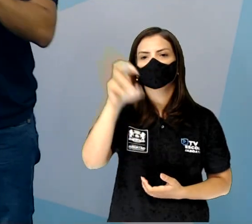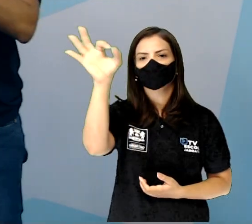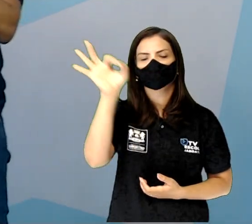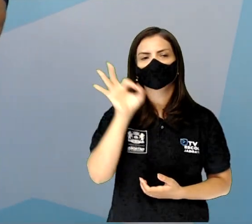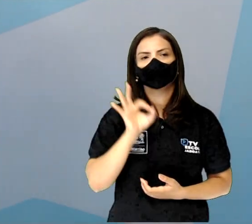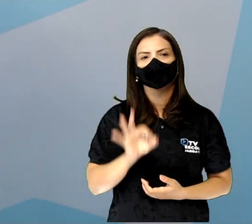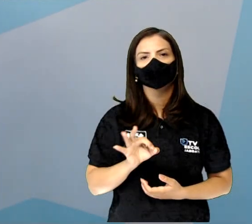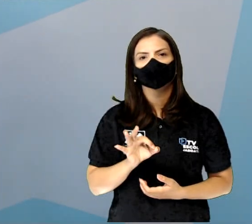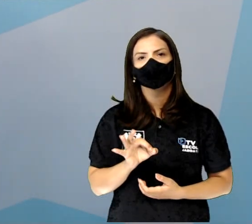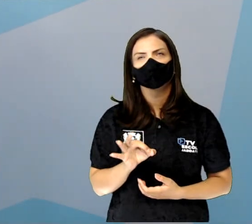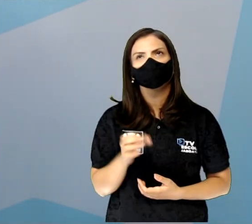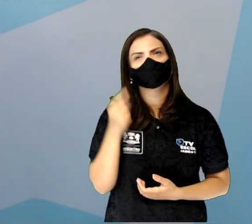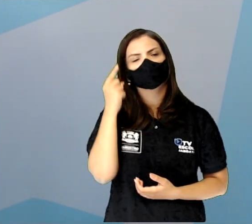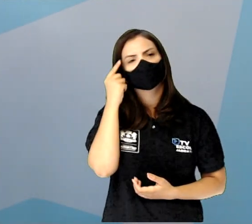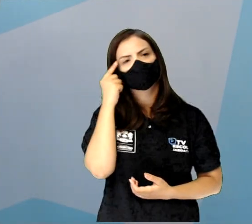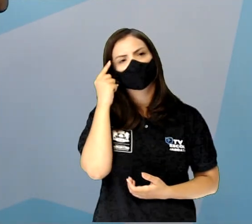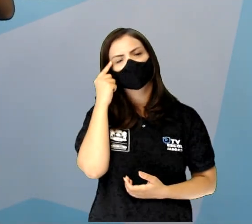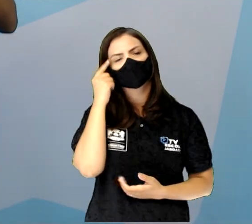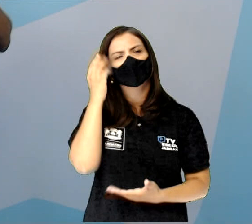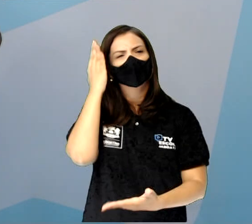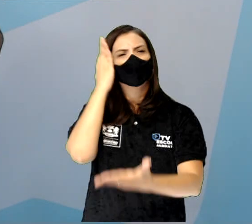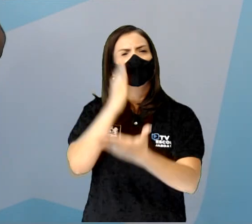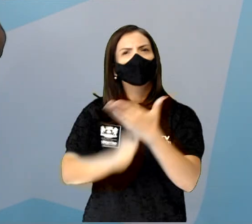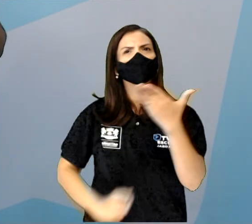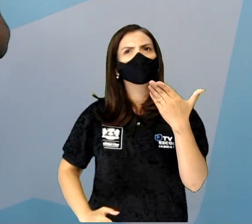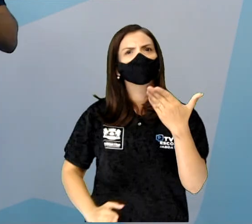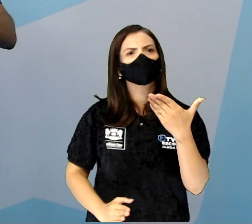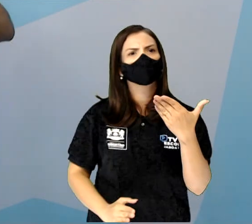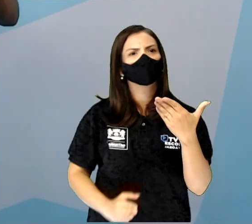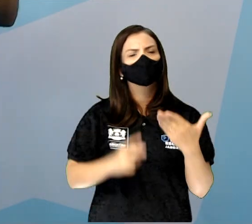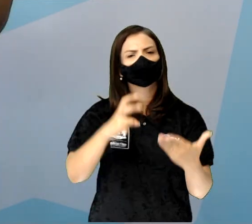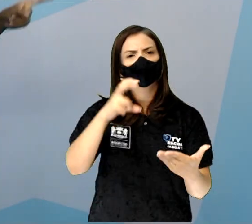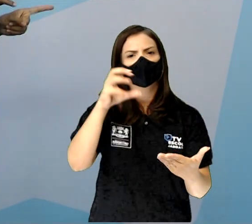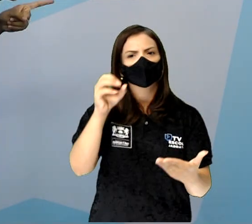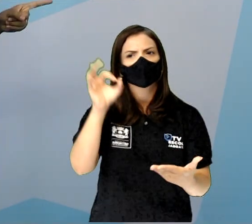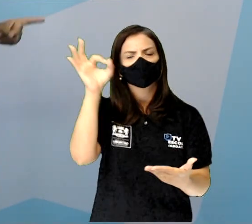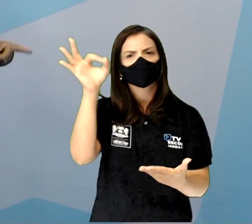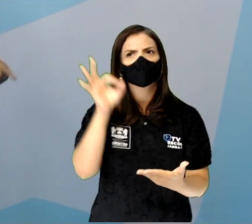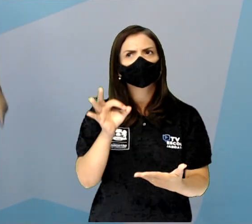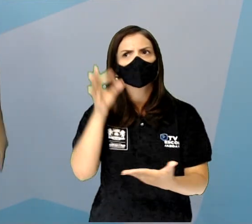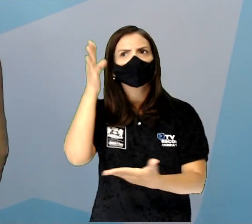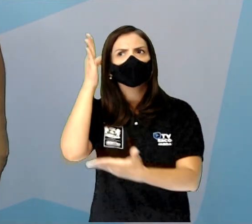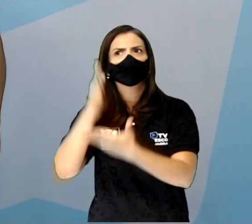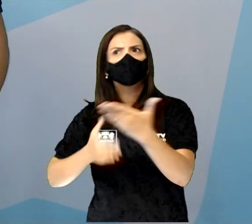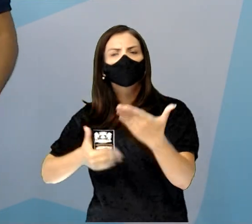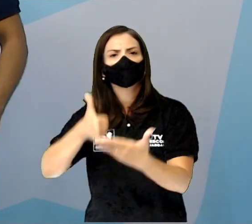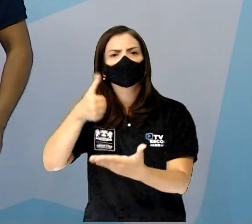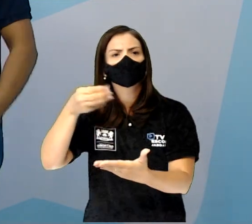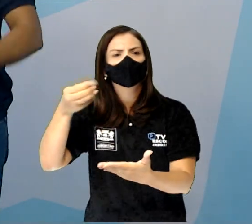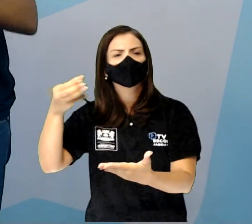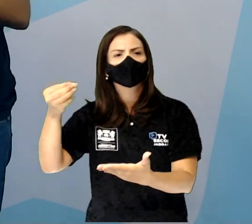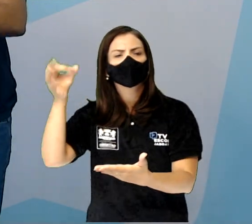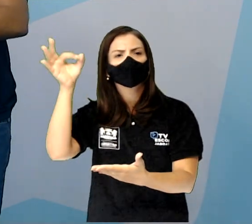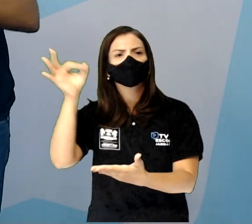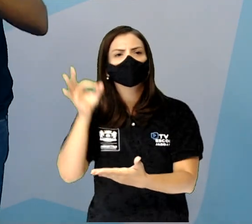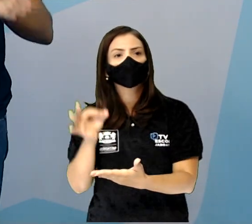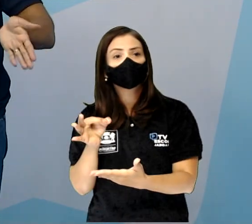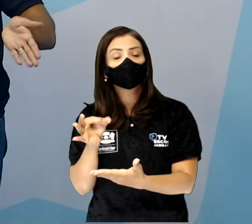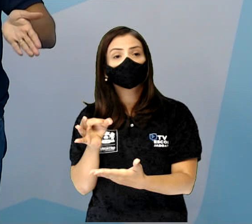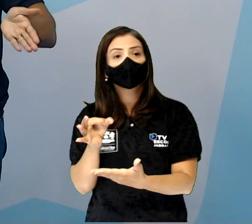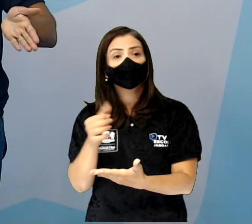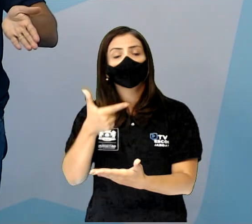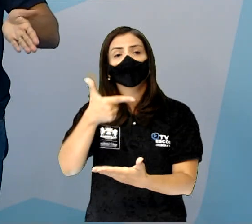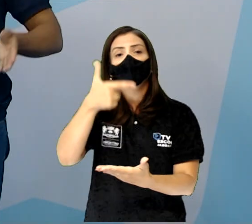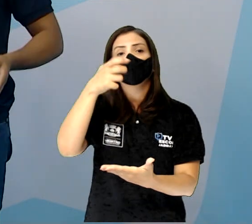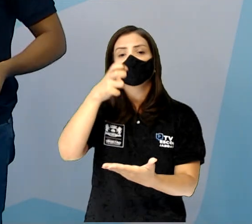25%. Peraí, 25% é a metade de 50, que é a metade de 100. Ou seja, 25% é a metade da